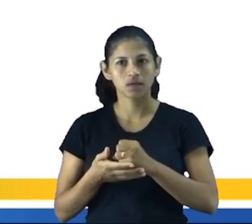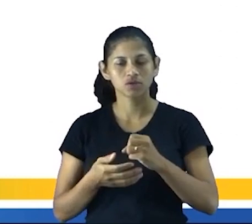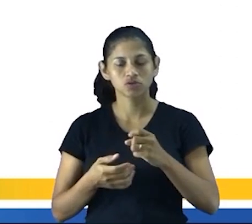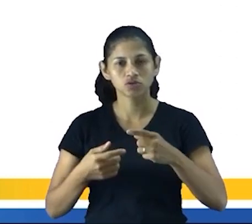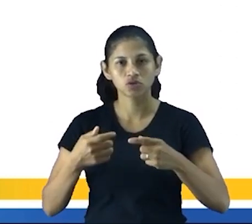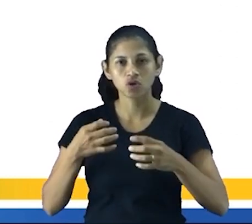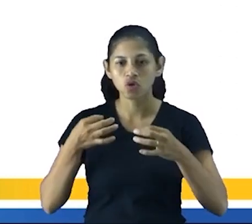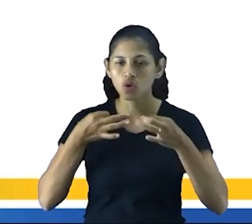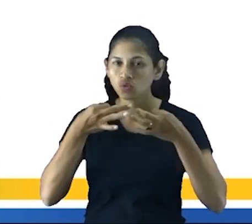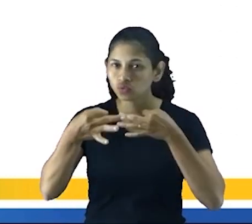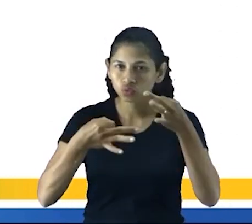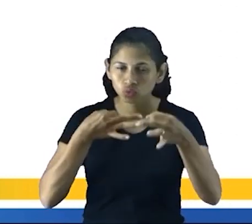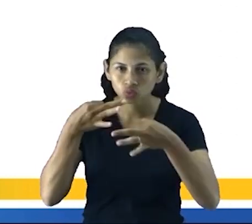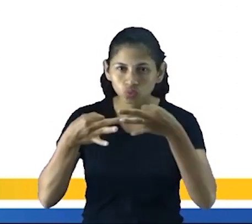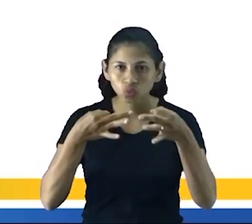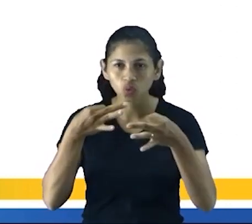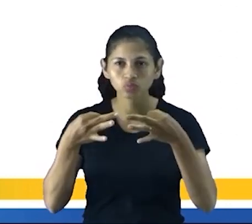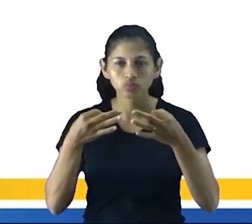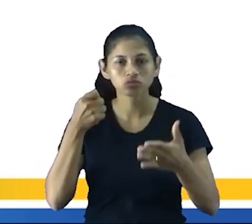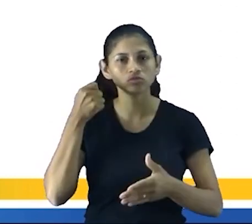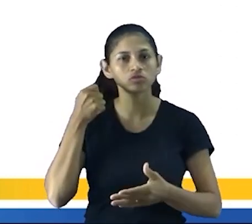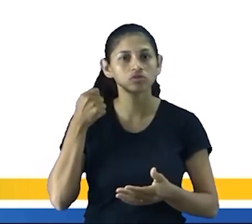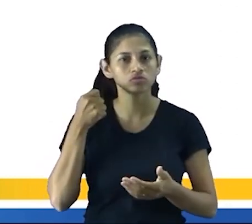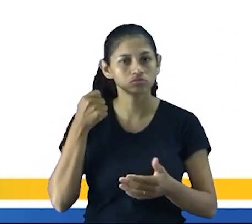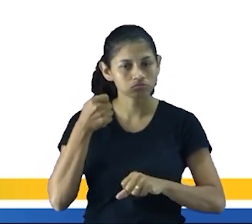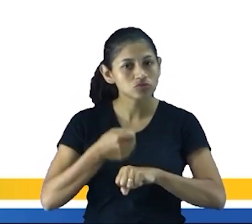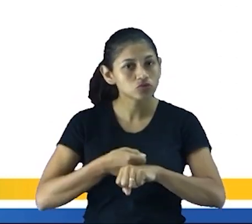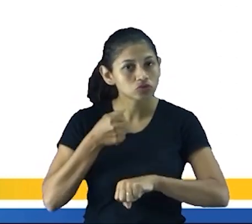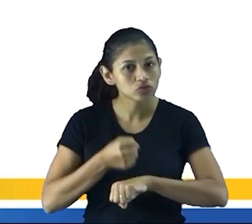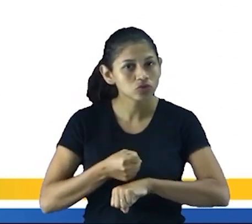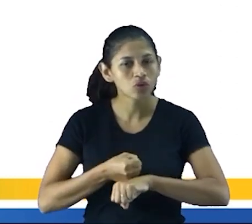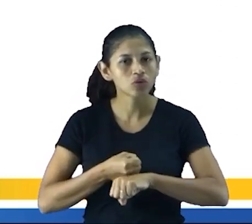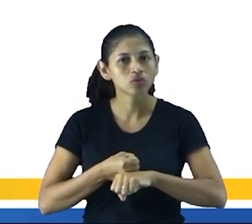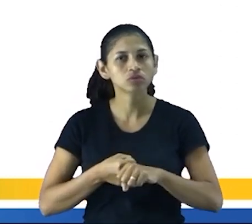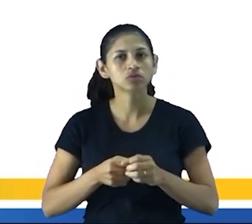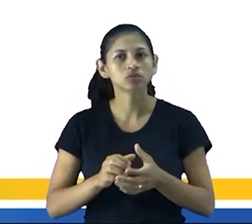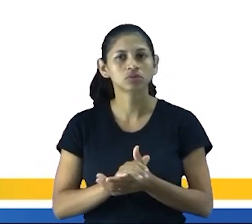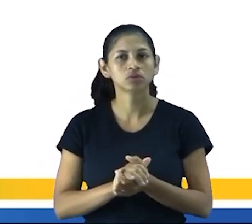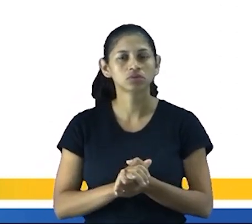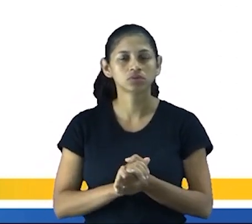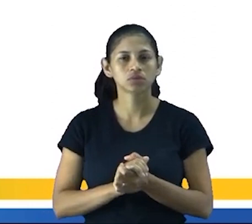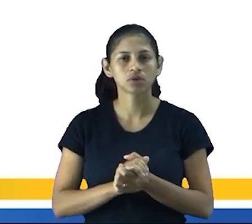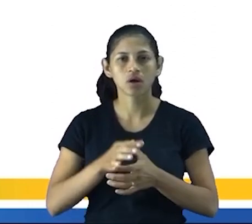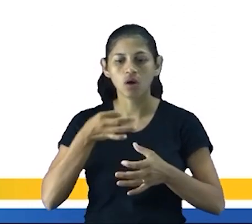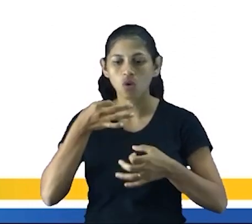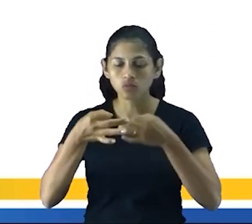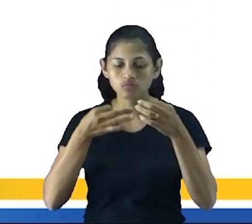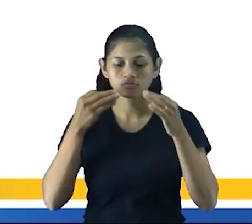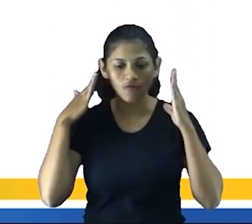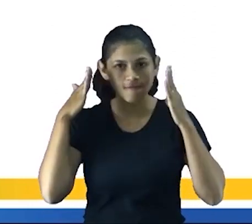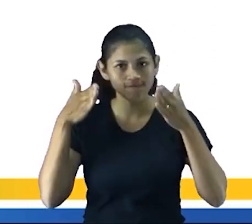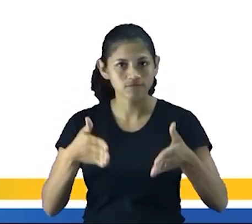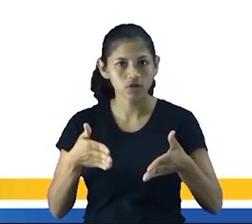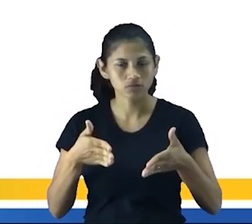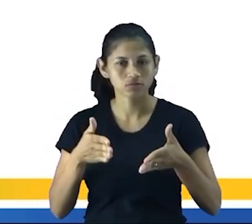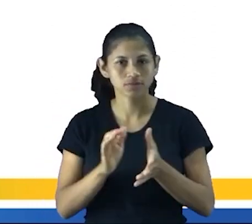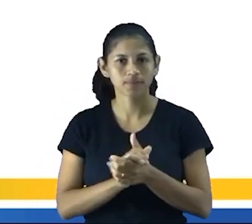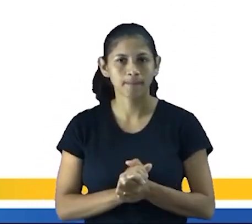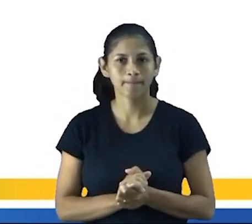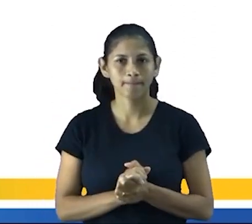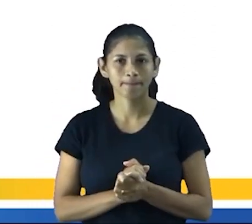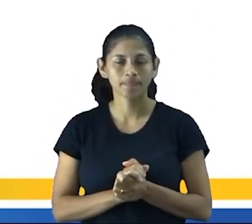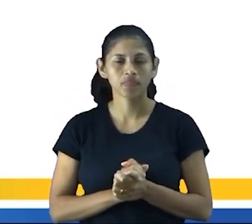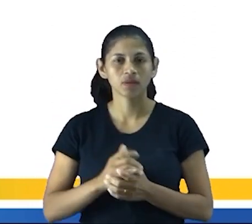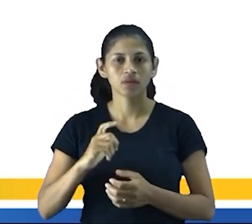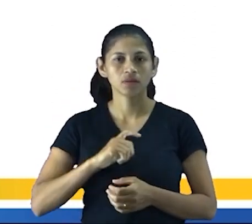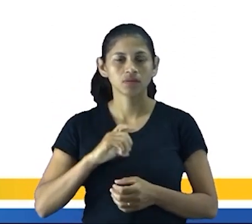de argumentos sólidos, certo? Para convencer o leitor da sua opinião ali, a opinião central, né? E nós